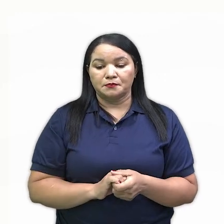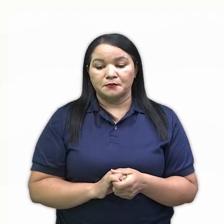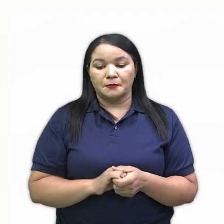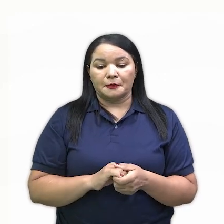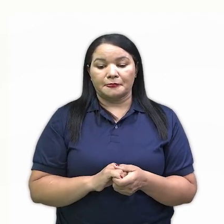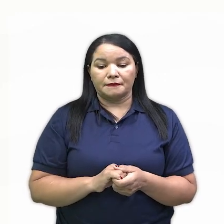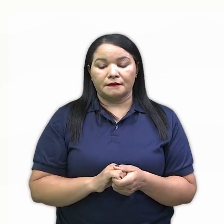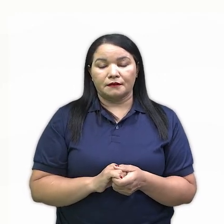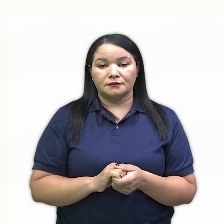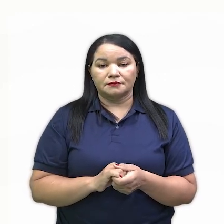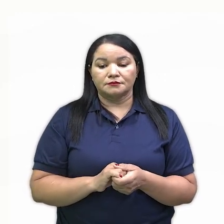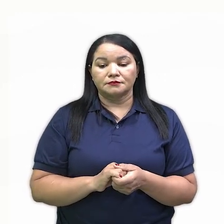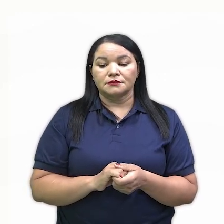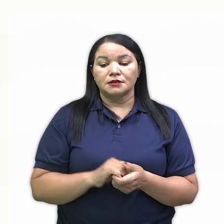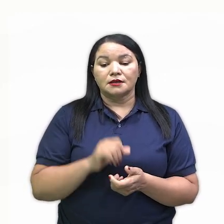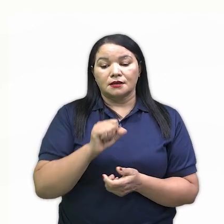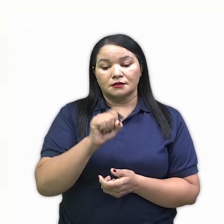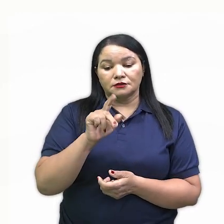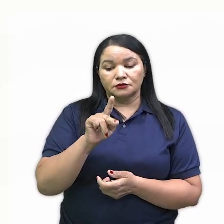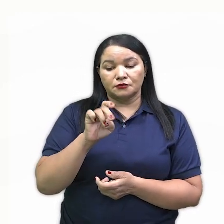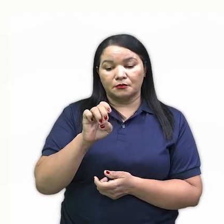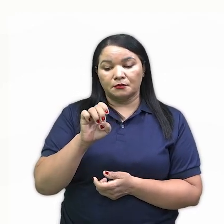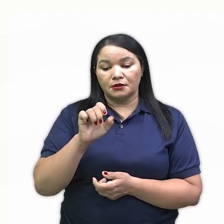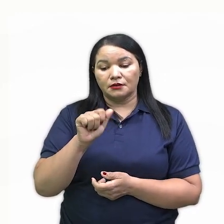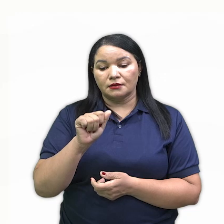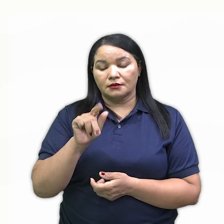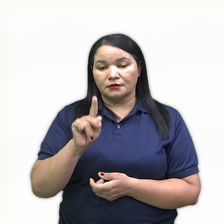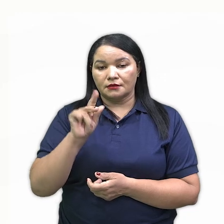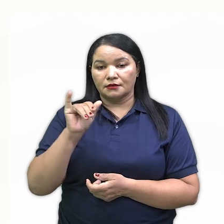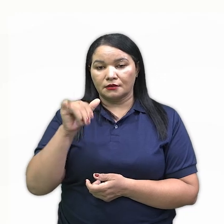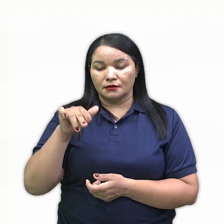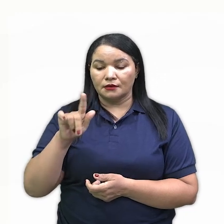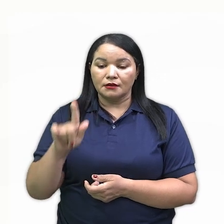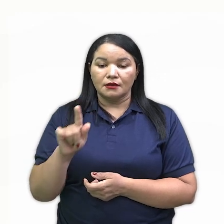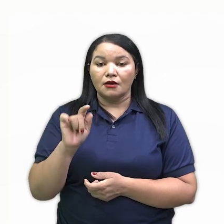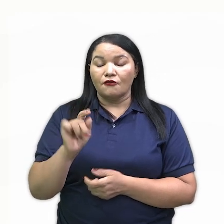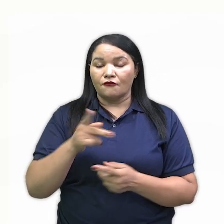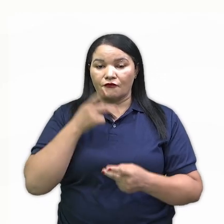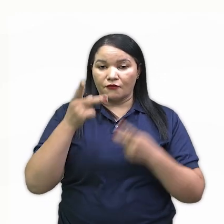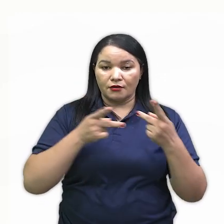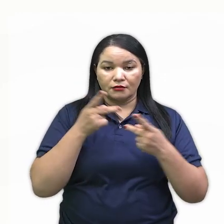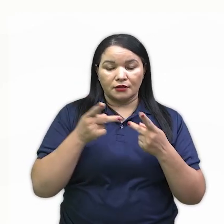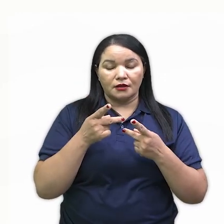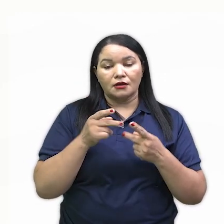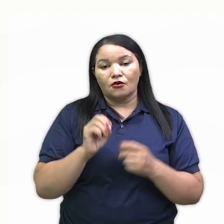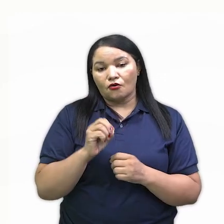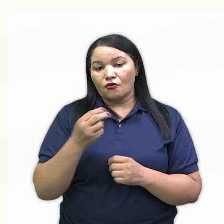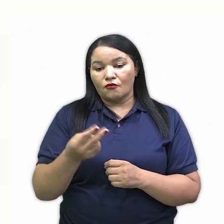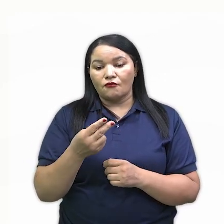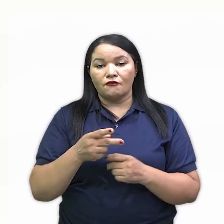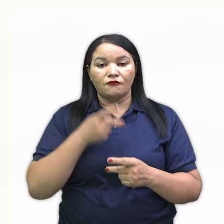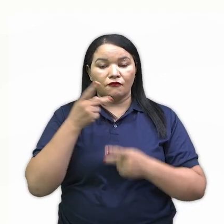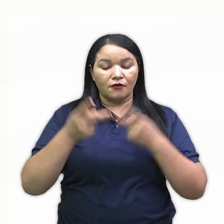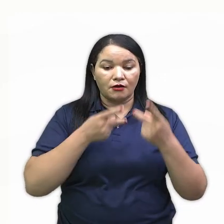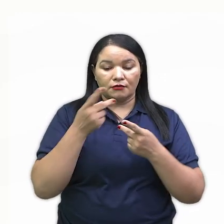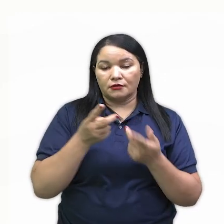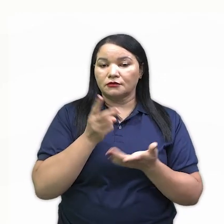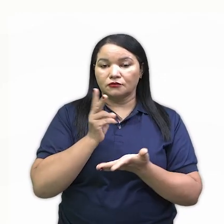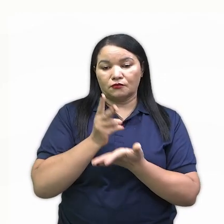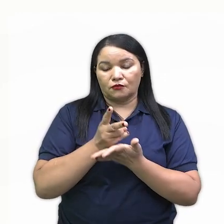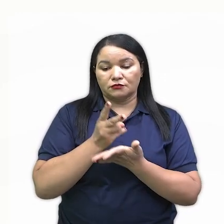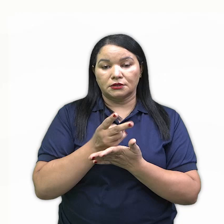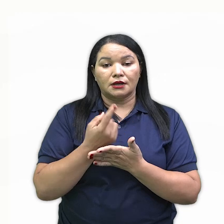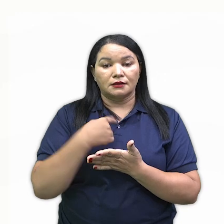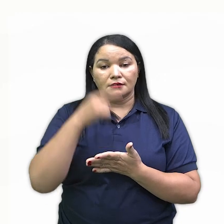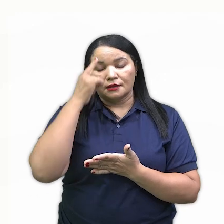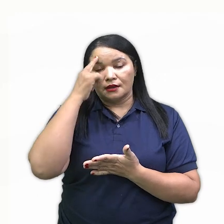dizer falar. Quando eu acrescento o ing, speaking. speaking, falando, né? Para